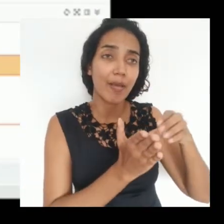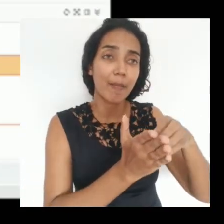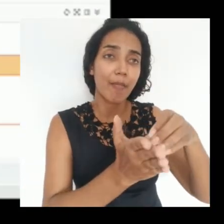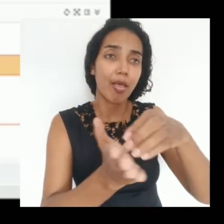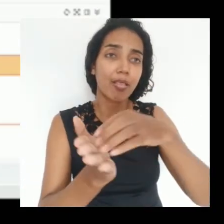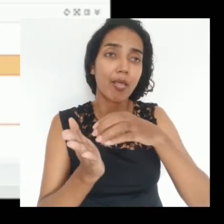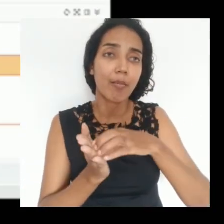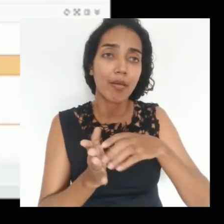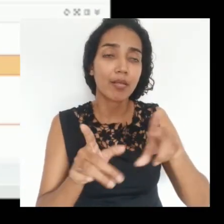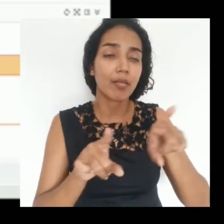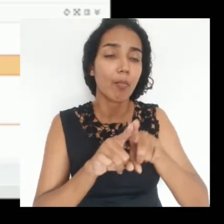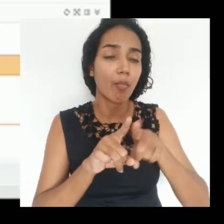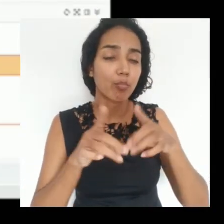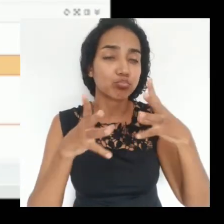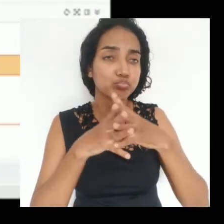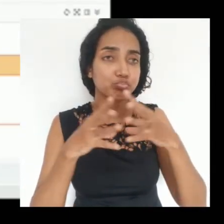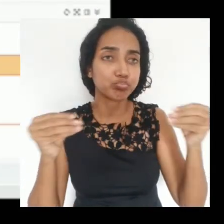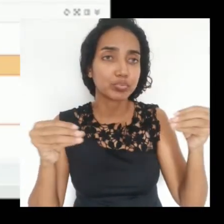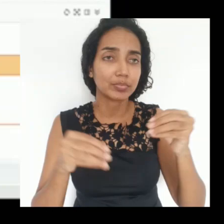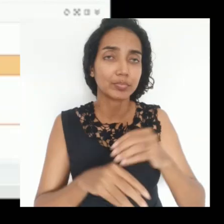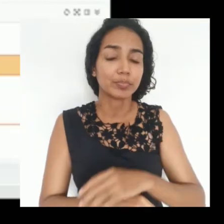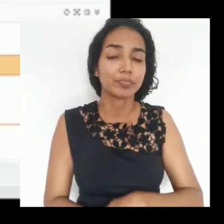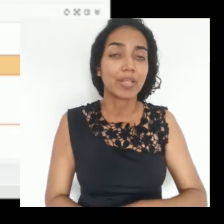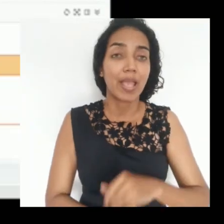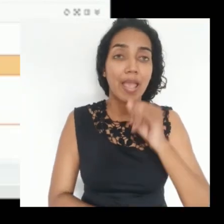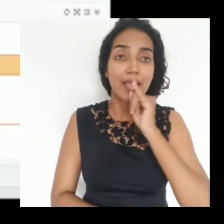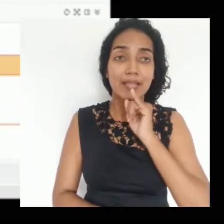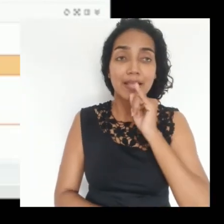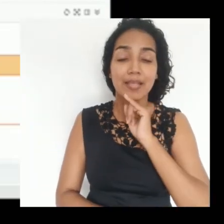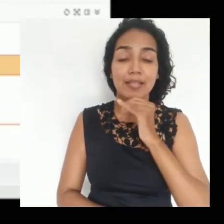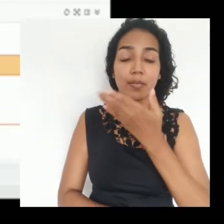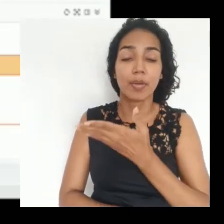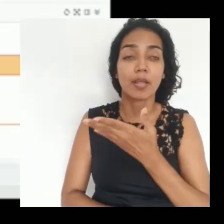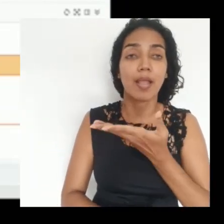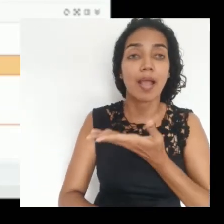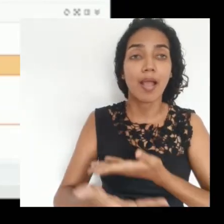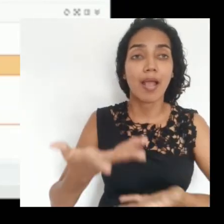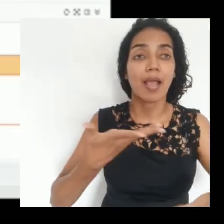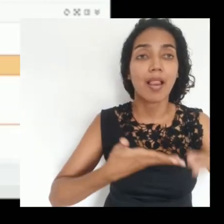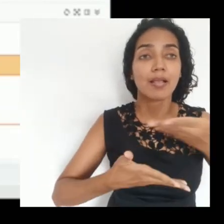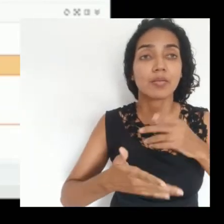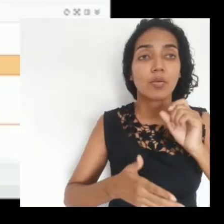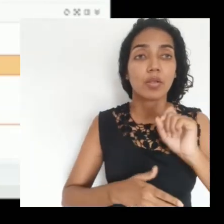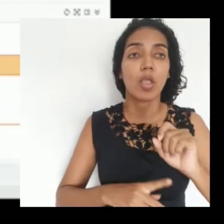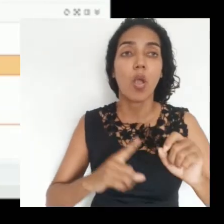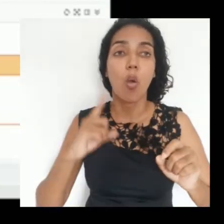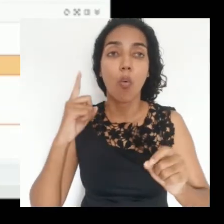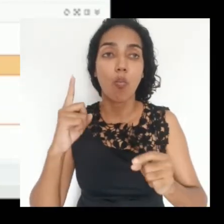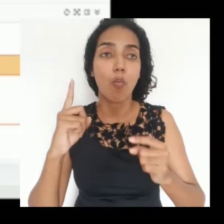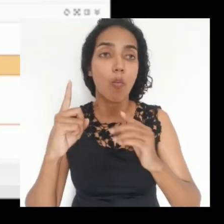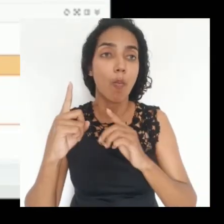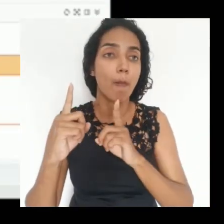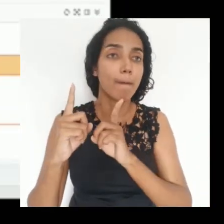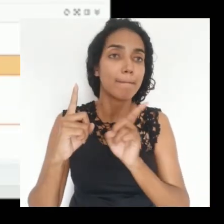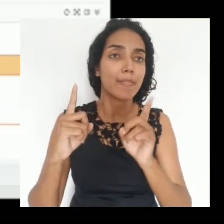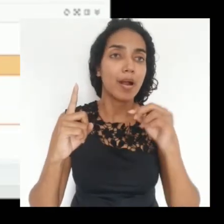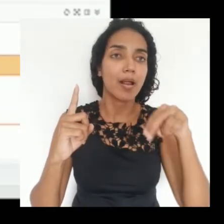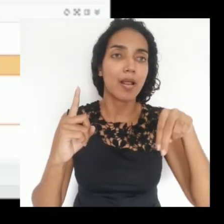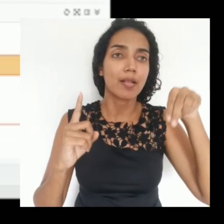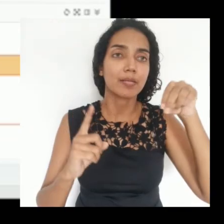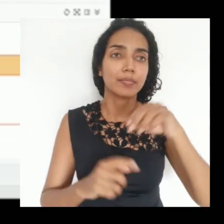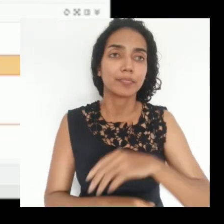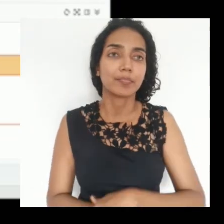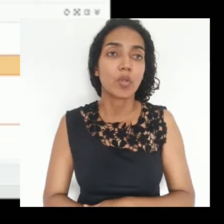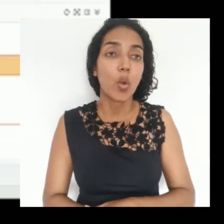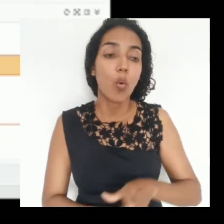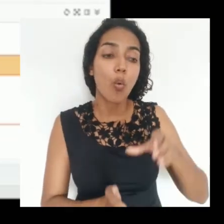Nesse caso específico, a relação é de 1 para N, ou seja, um departamento ele só está